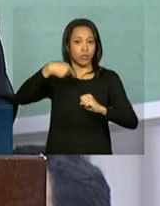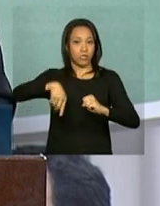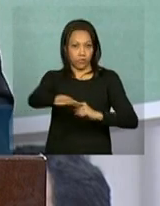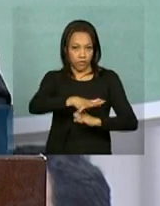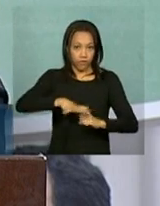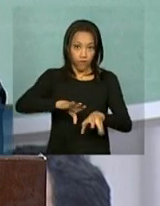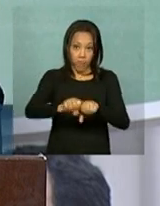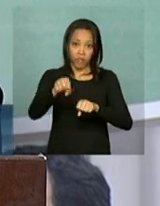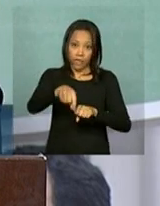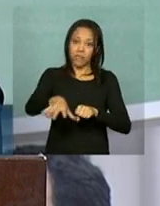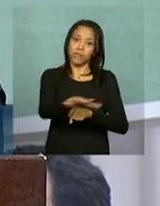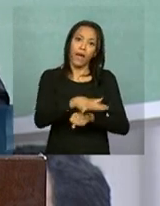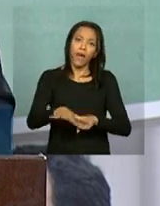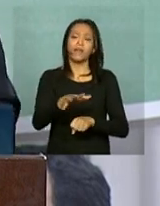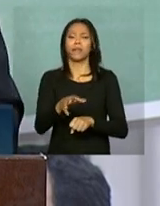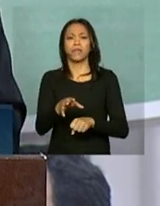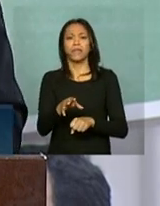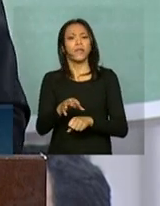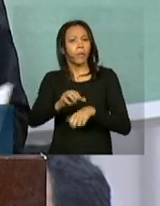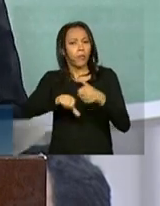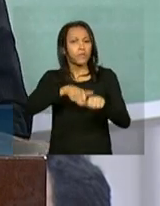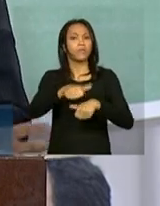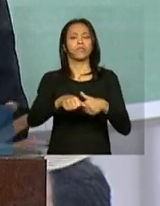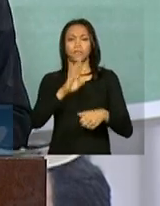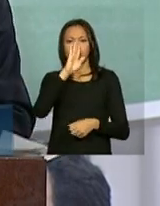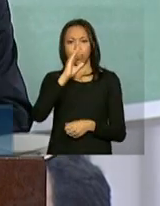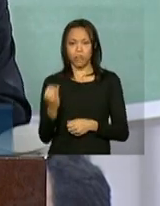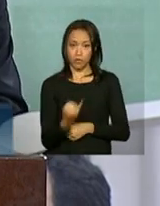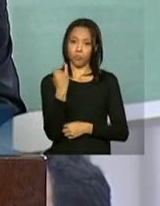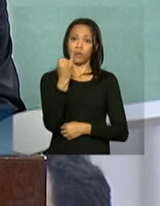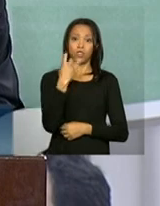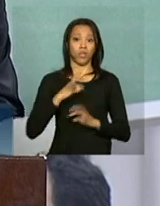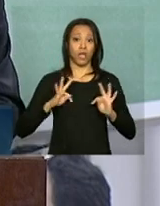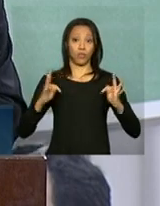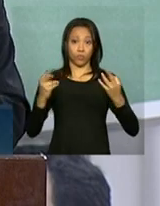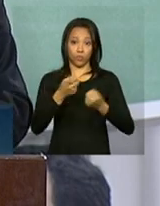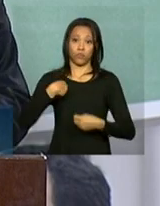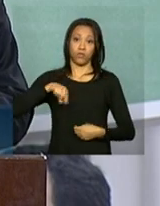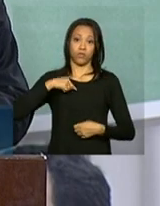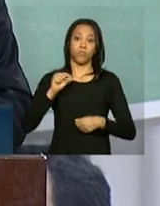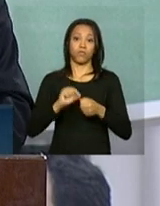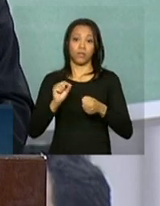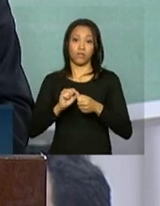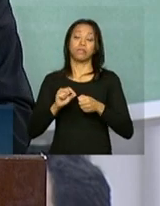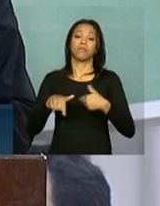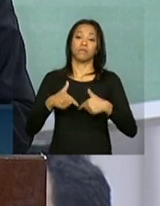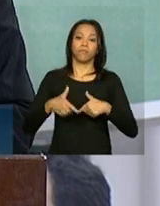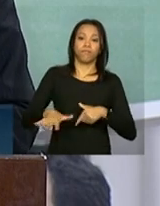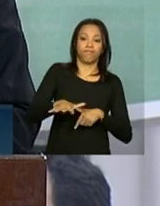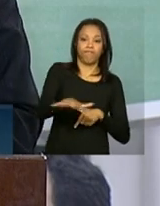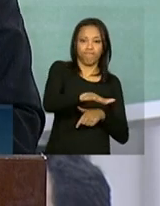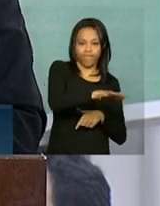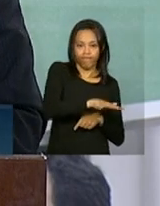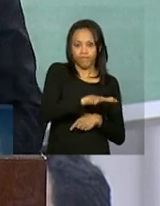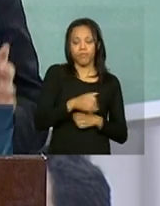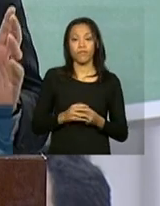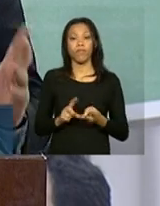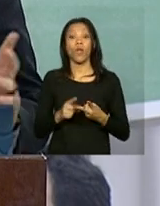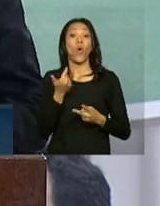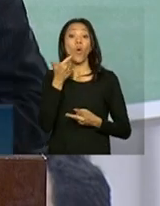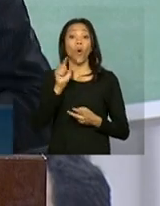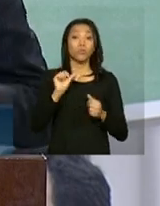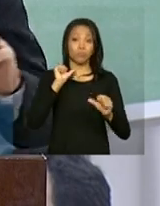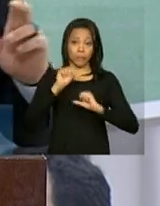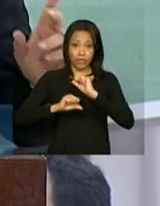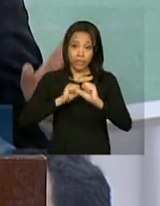construção dessa concepção, que é indispensável a tudo que nós estamos fazendo. Uma outra mudança